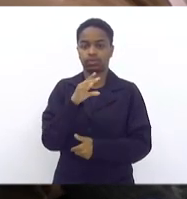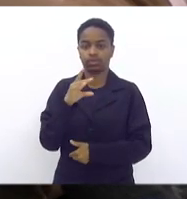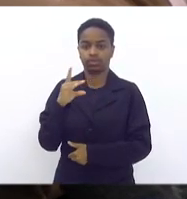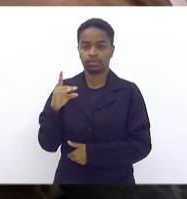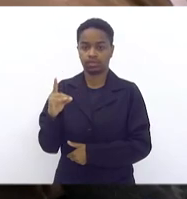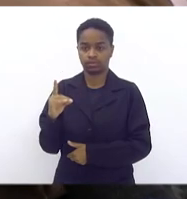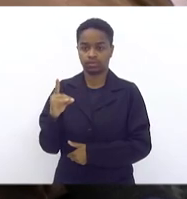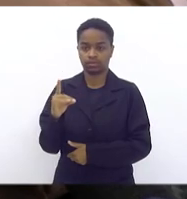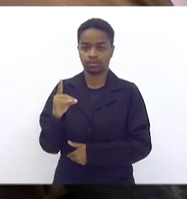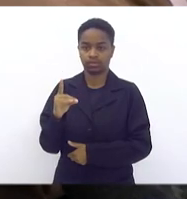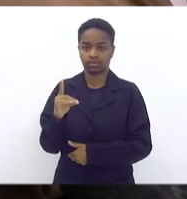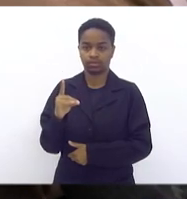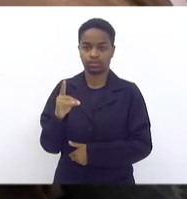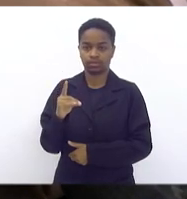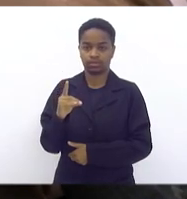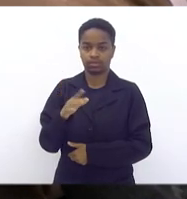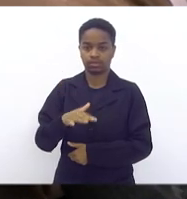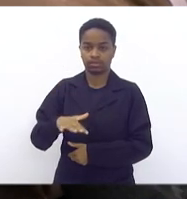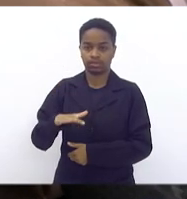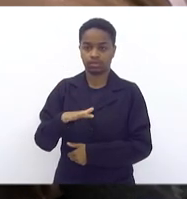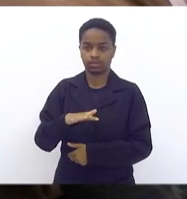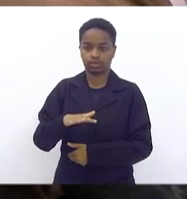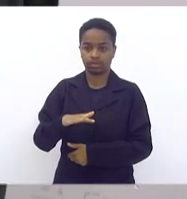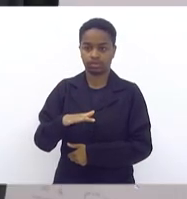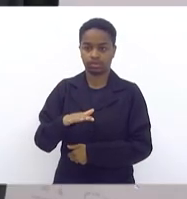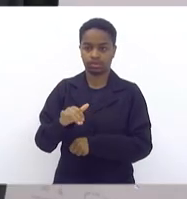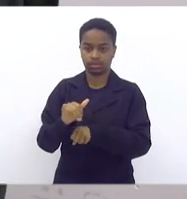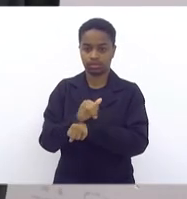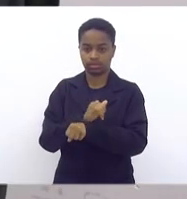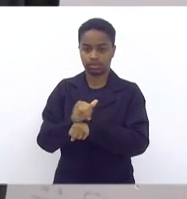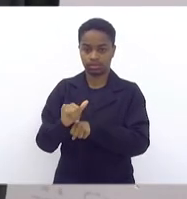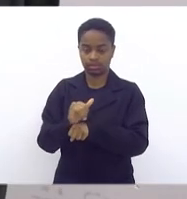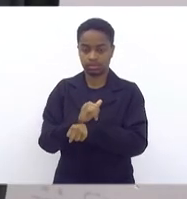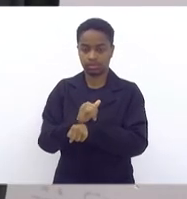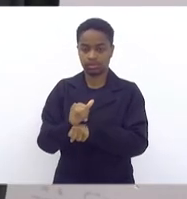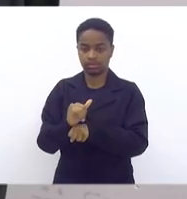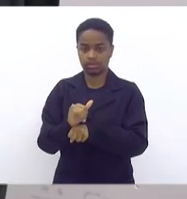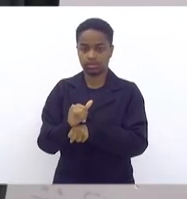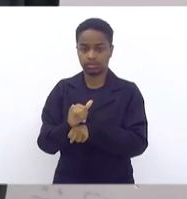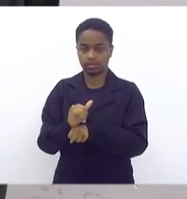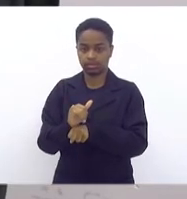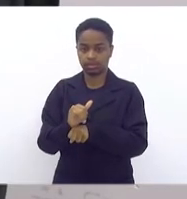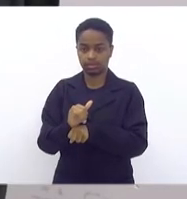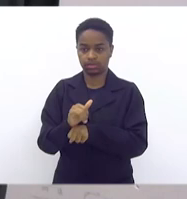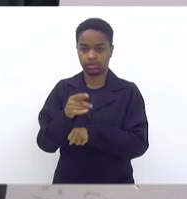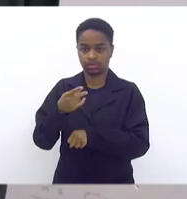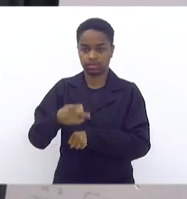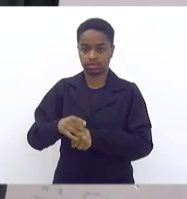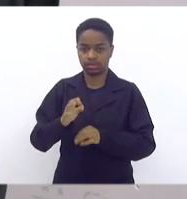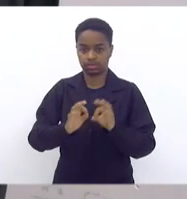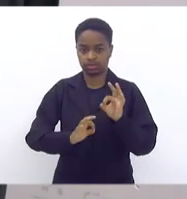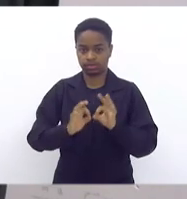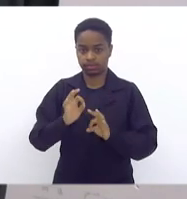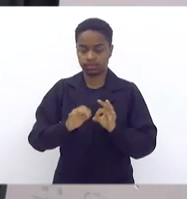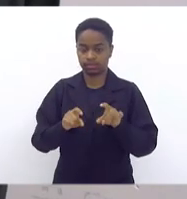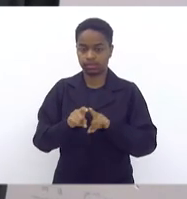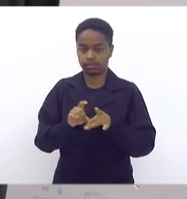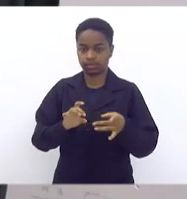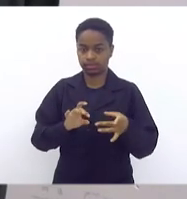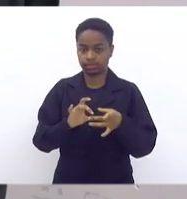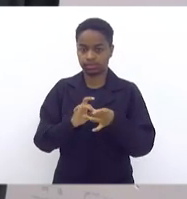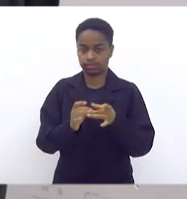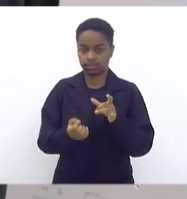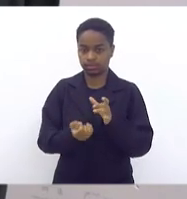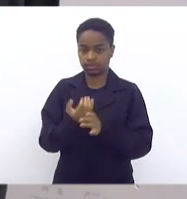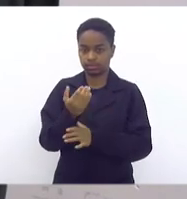da litigância de est litigância e estratégia estratégica da organização e é associado fundador do